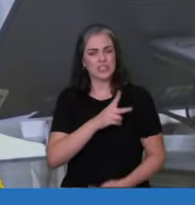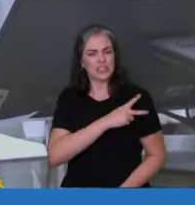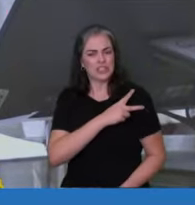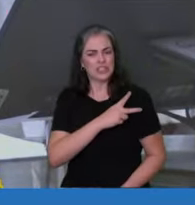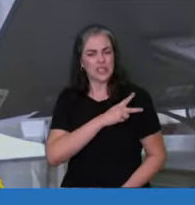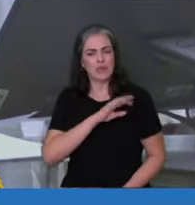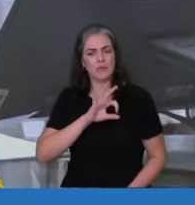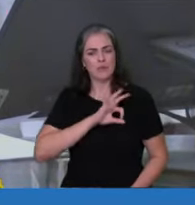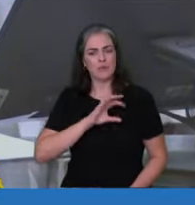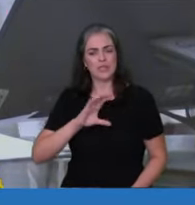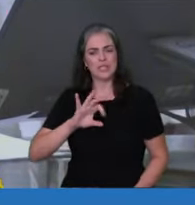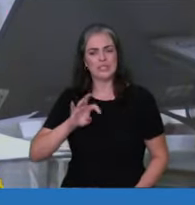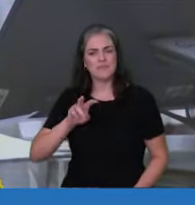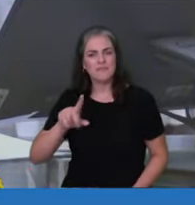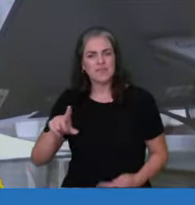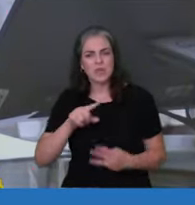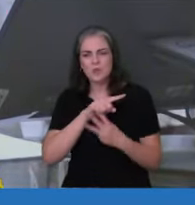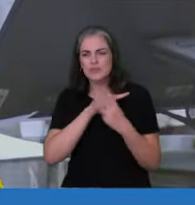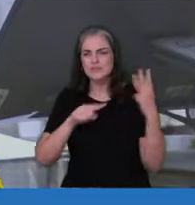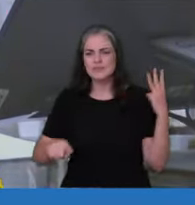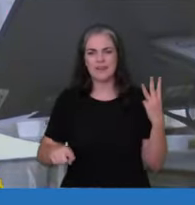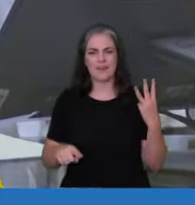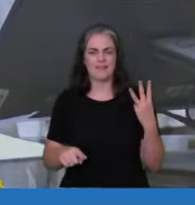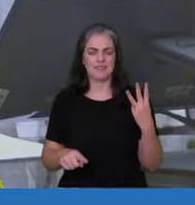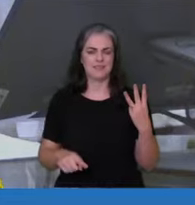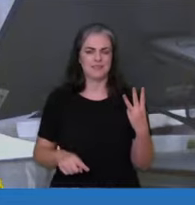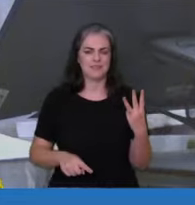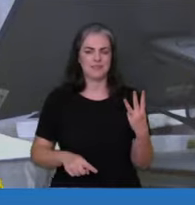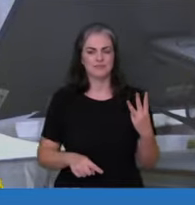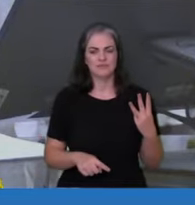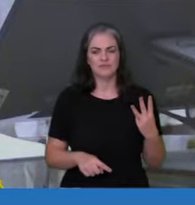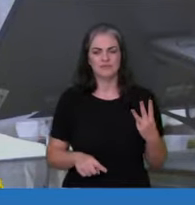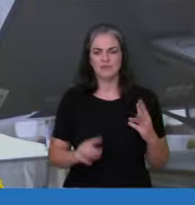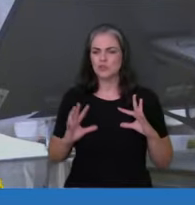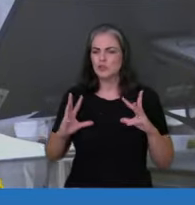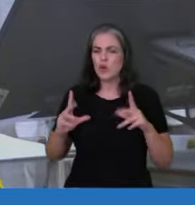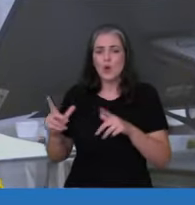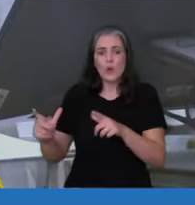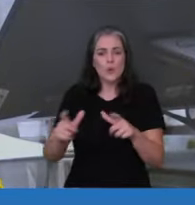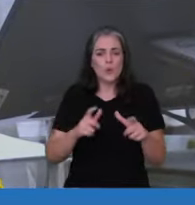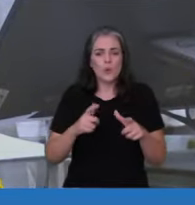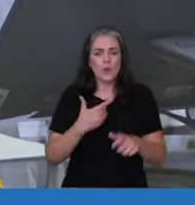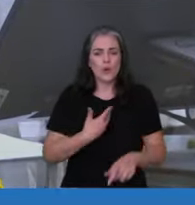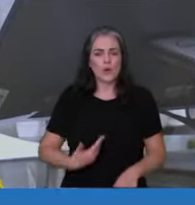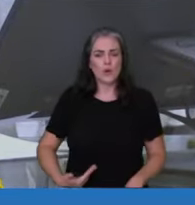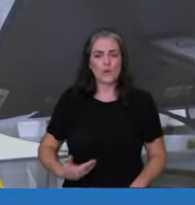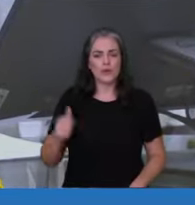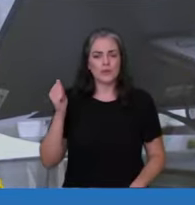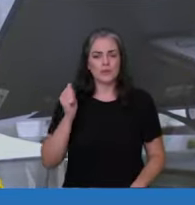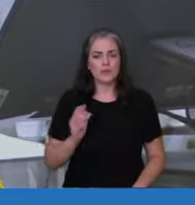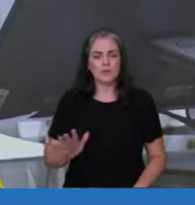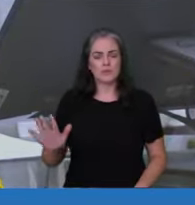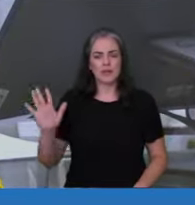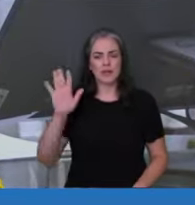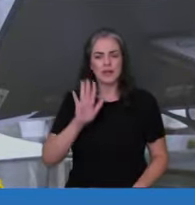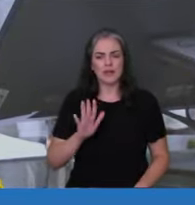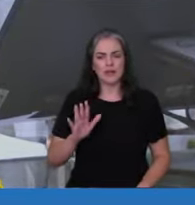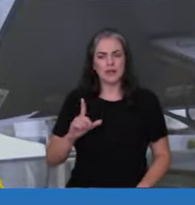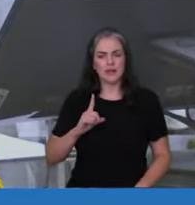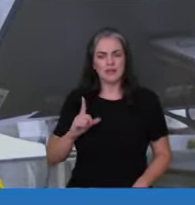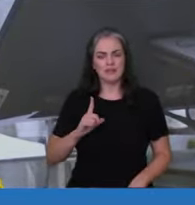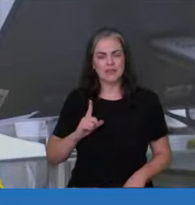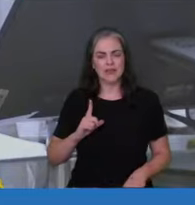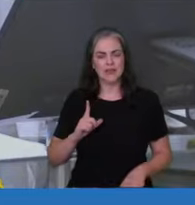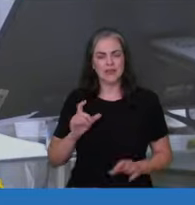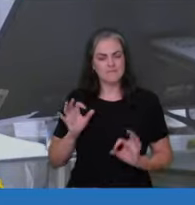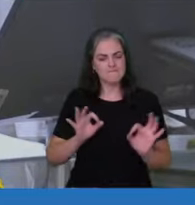Civil. Todas as esferas do Estado brasileiro estavam no planejamento intelectual do